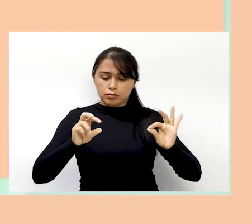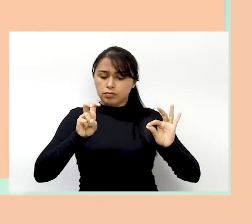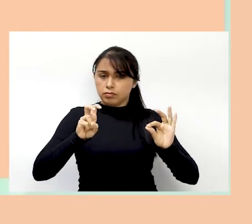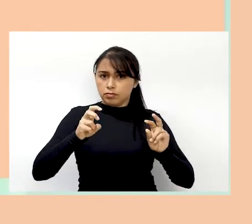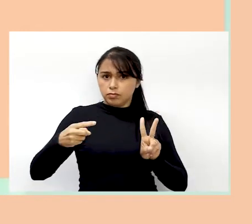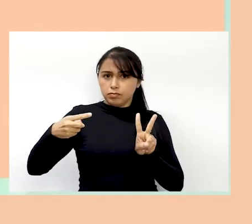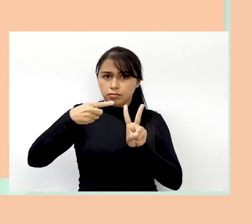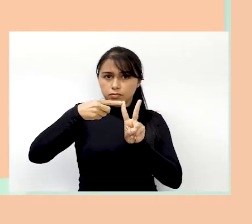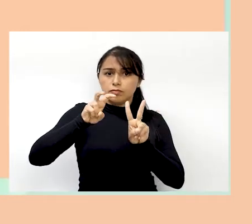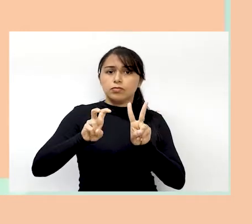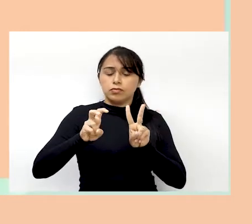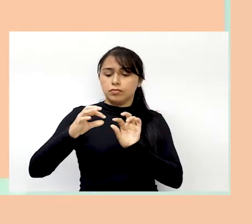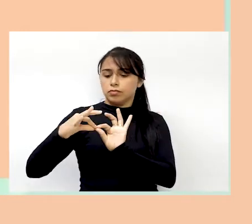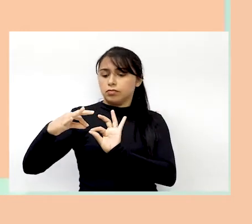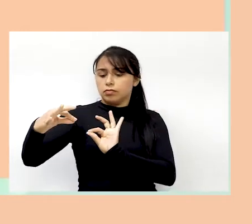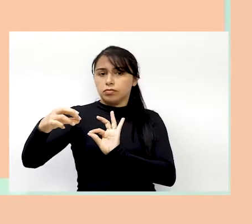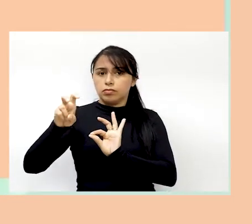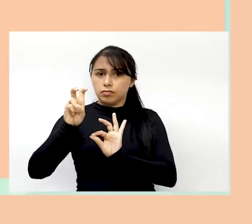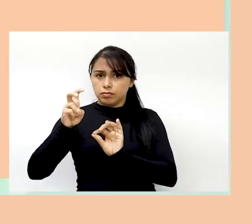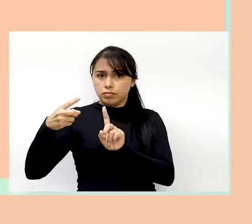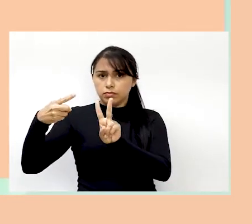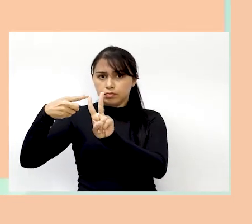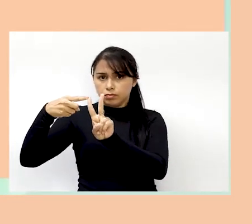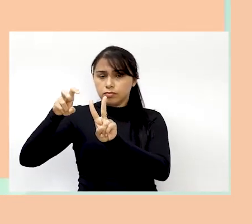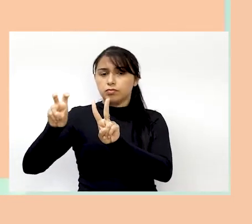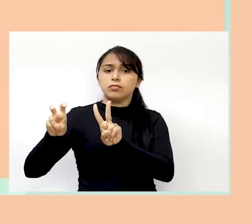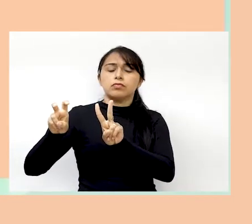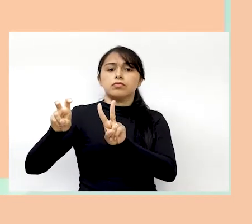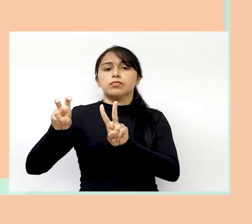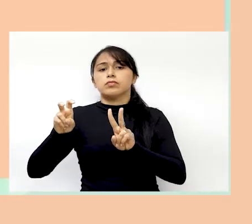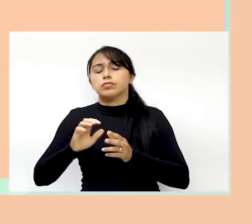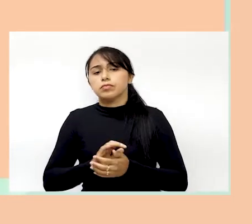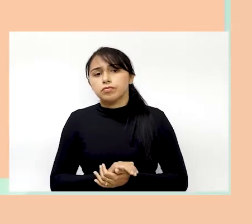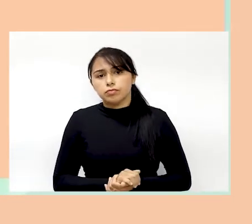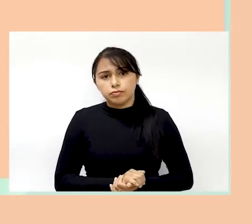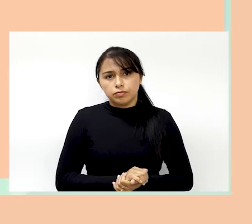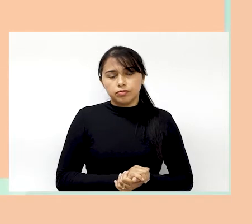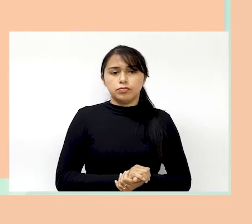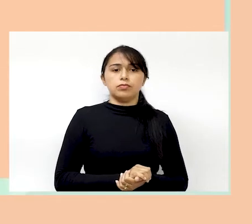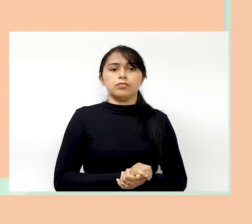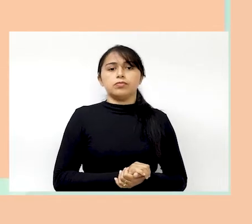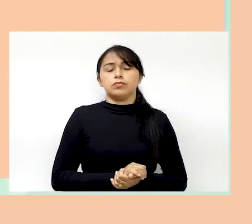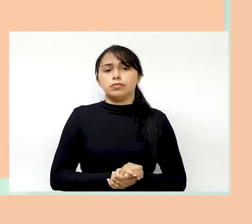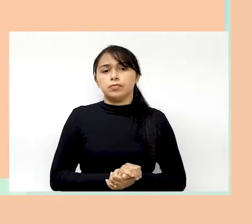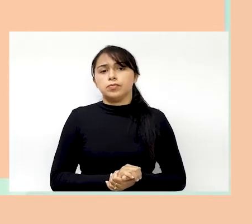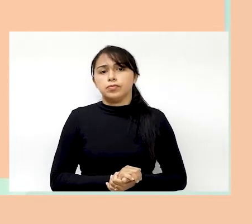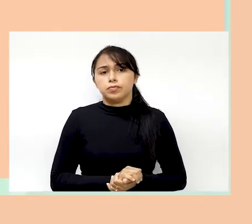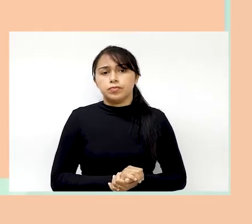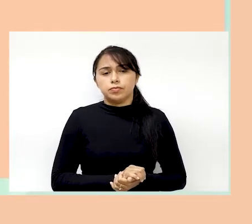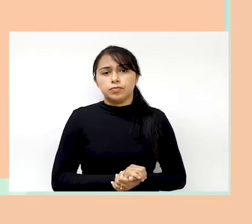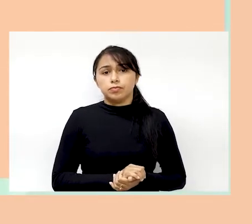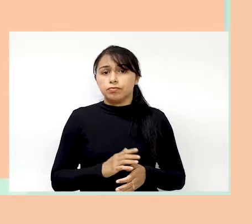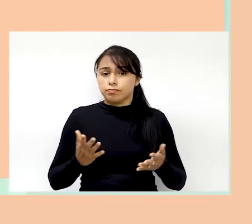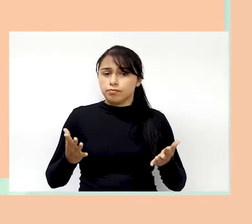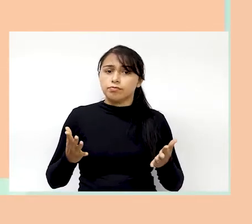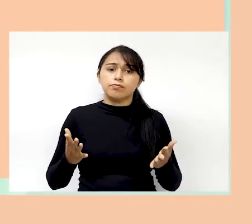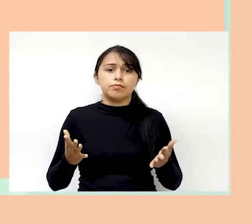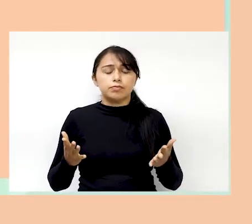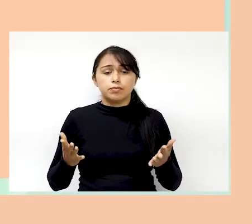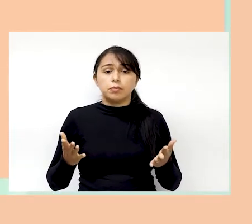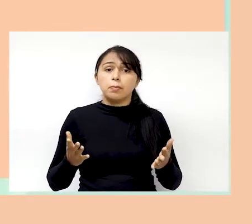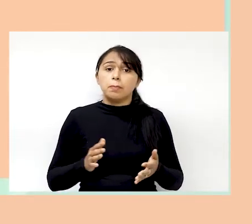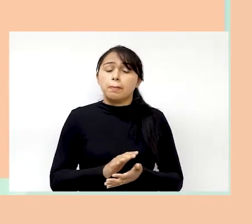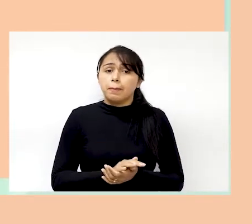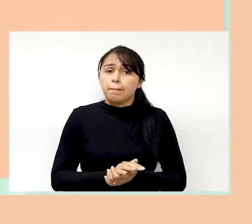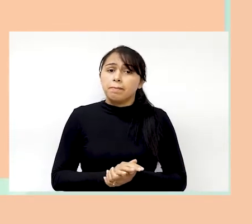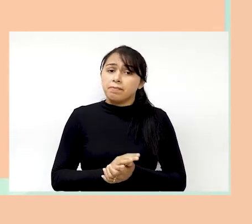ser 5 raiz de 5. E o outro aqui também é 5 raiz de 5. Então, basicamente é o